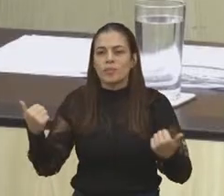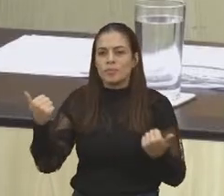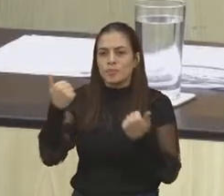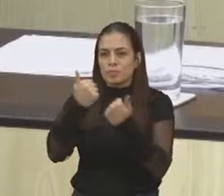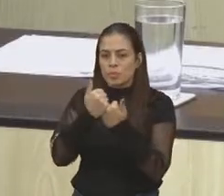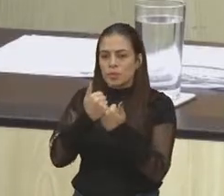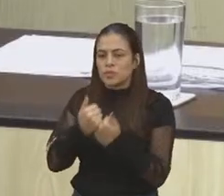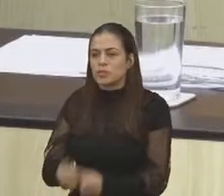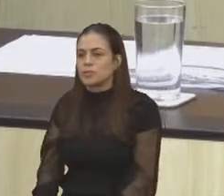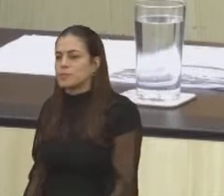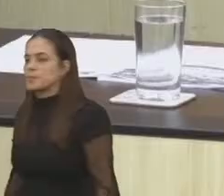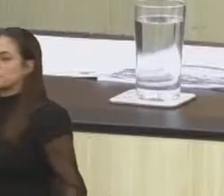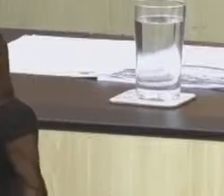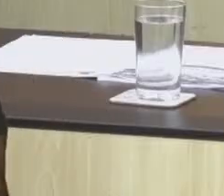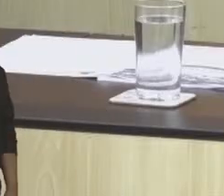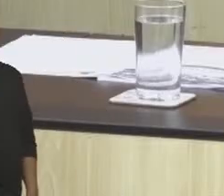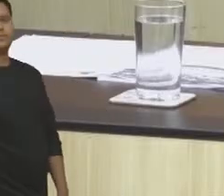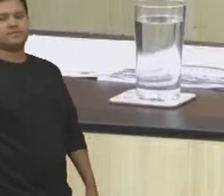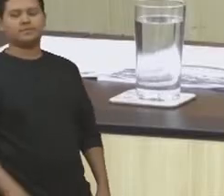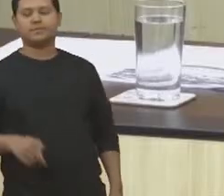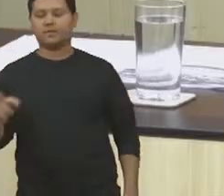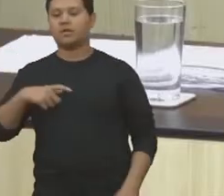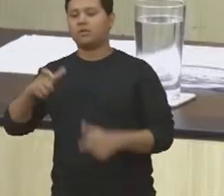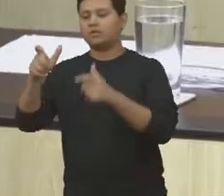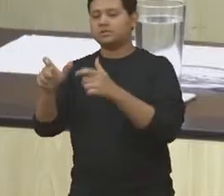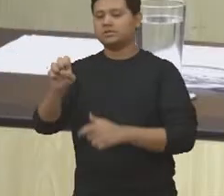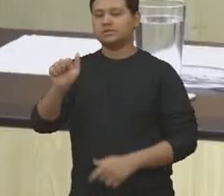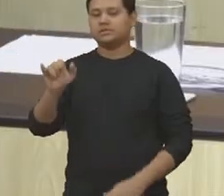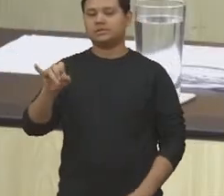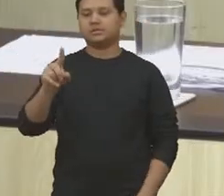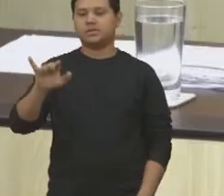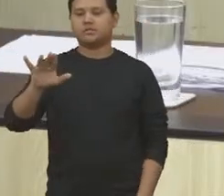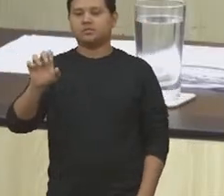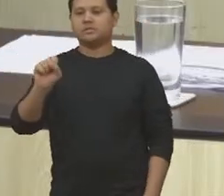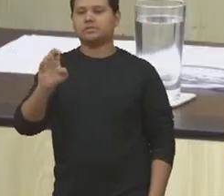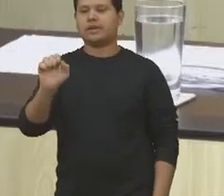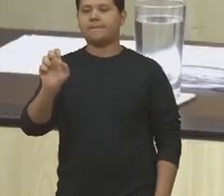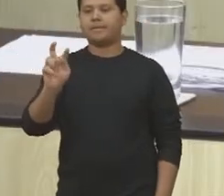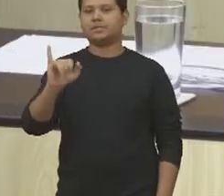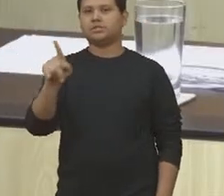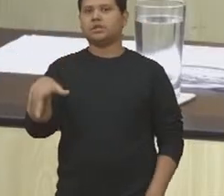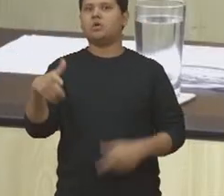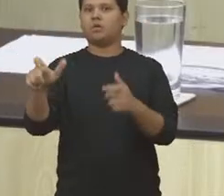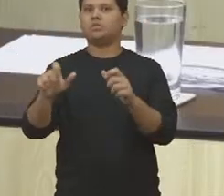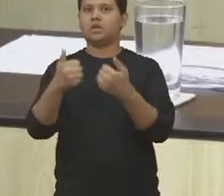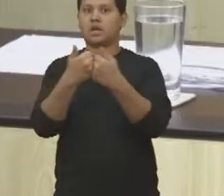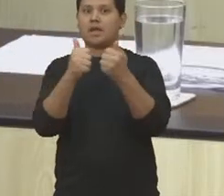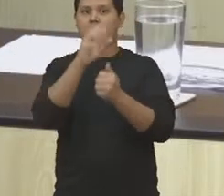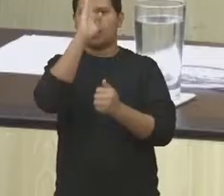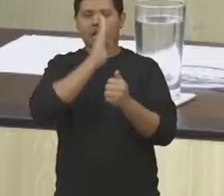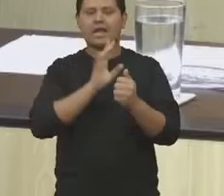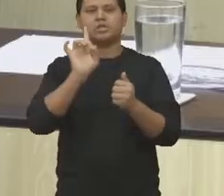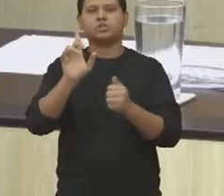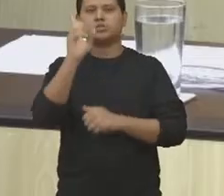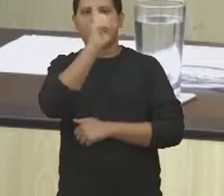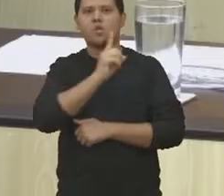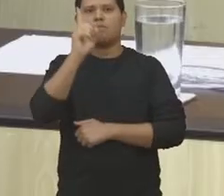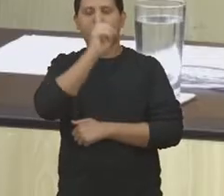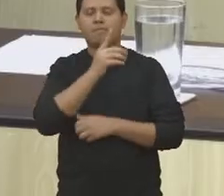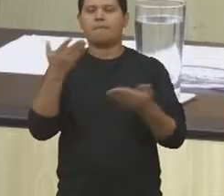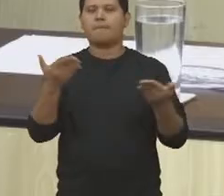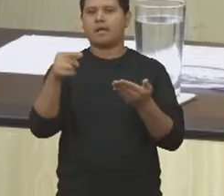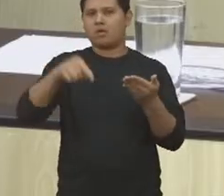teve um caso em São Sebastião, que eles colocaram a passagem grátis, de graça, aos domingos, né? E eles retiraram essa